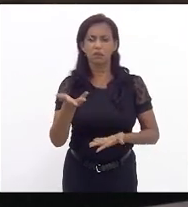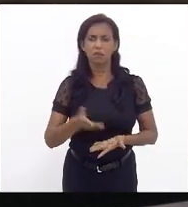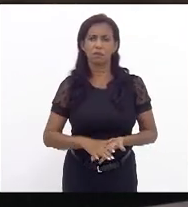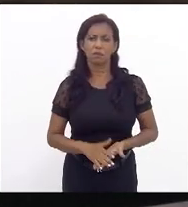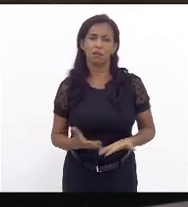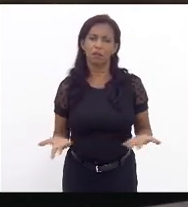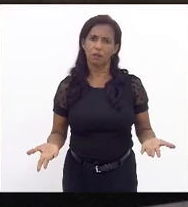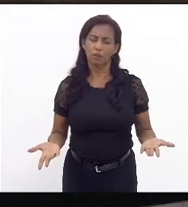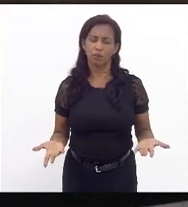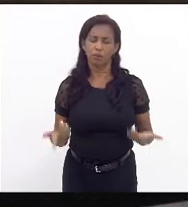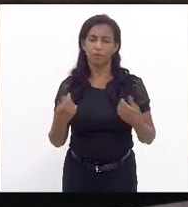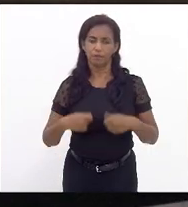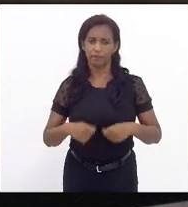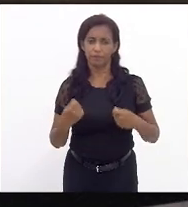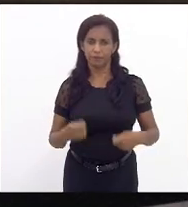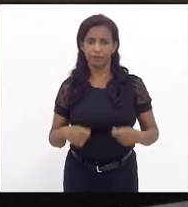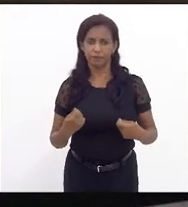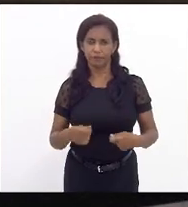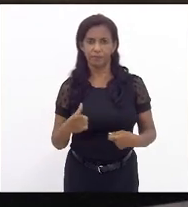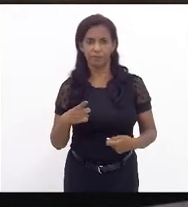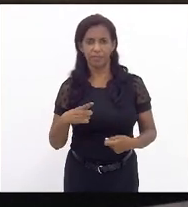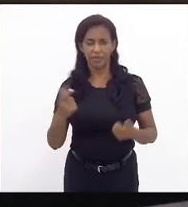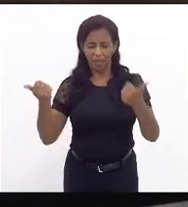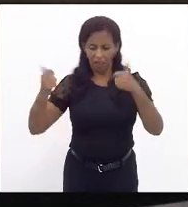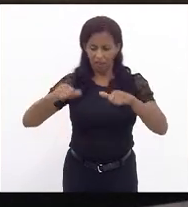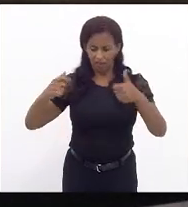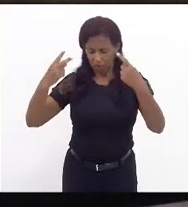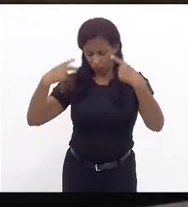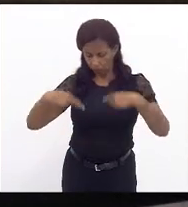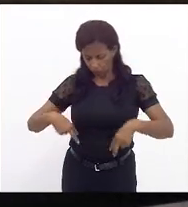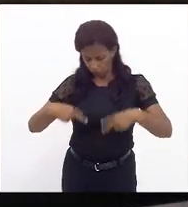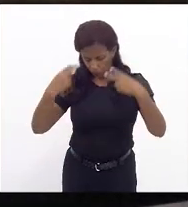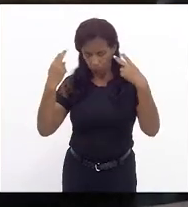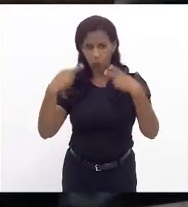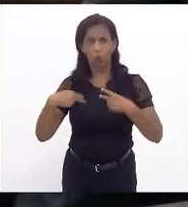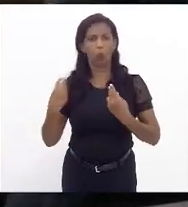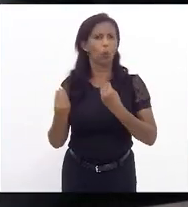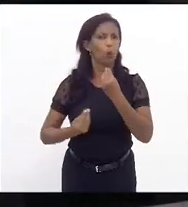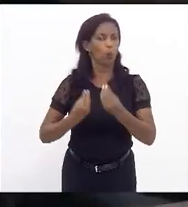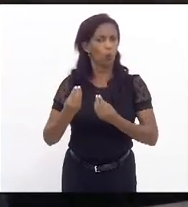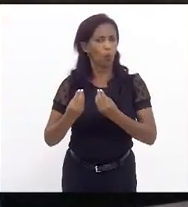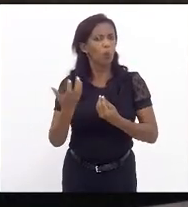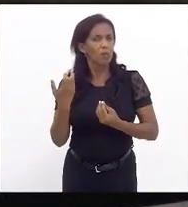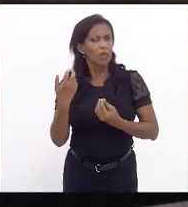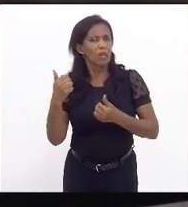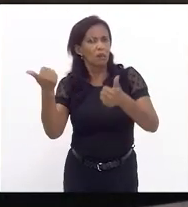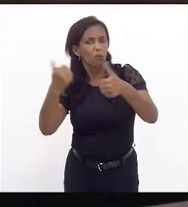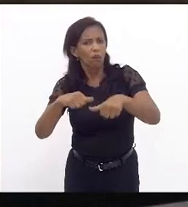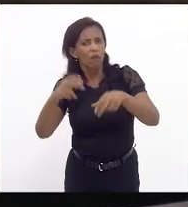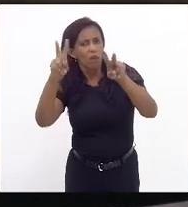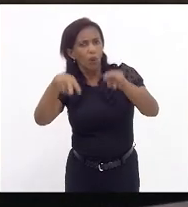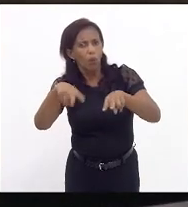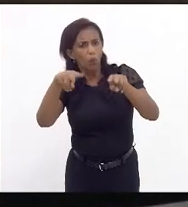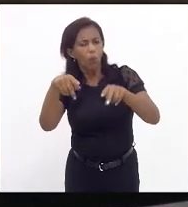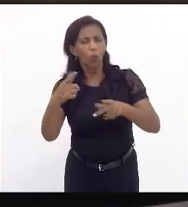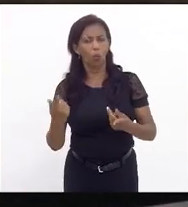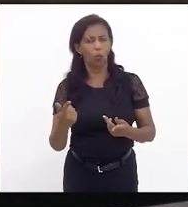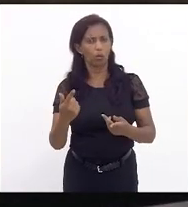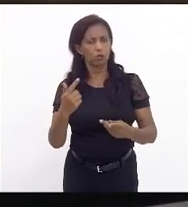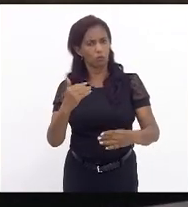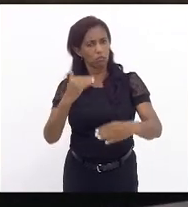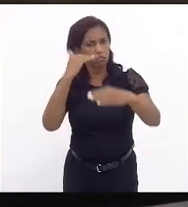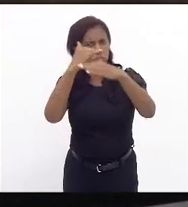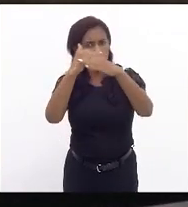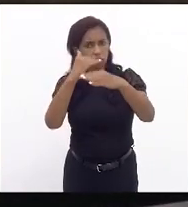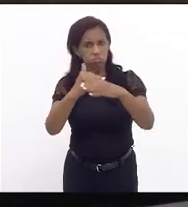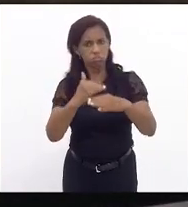Poxa, eu acho que nós deveríamos nos analisar como nós, às vezes, queremos analisar o nosso próximo. Só isso. Com o mesmo